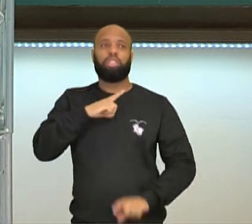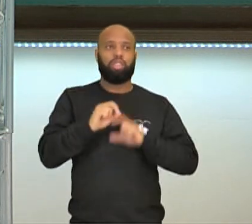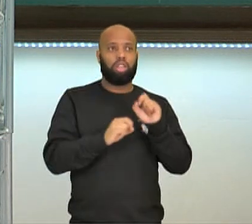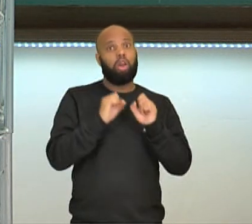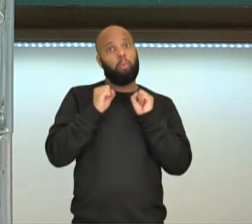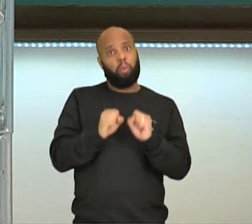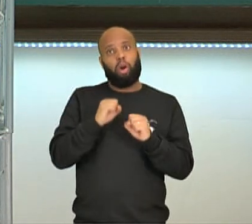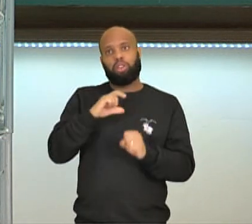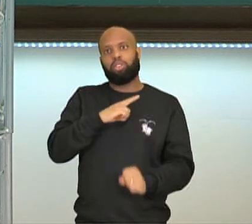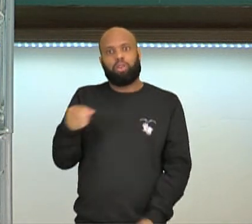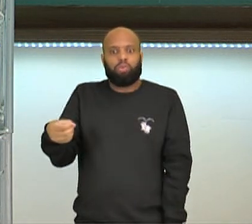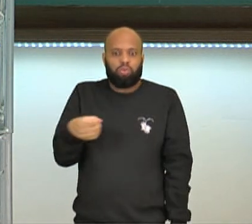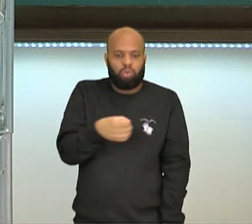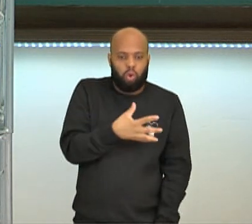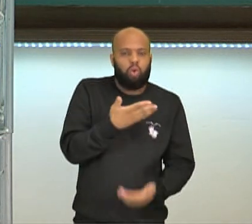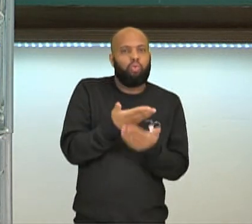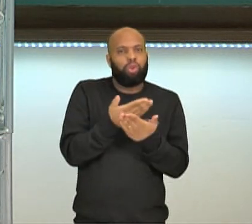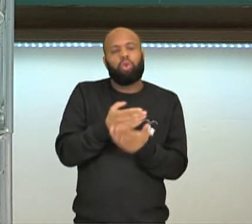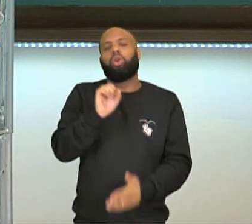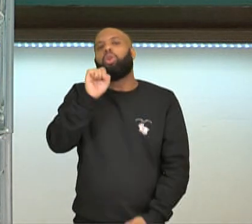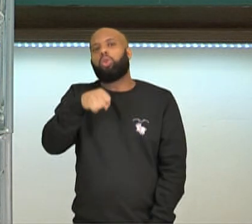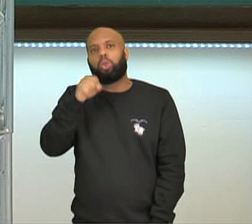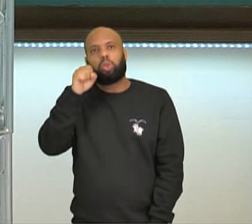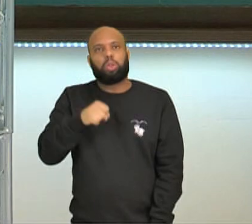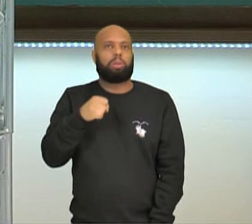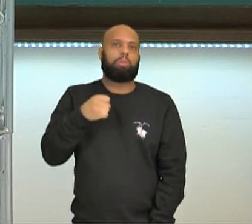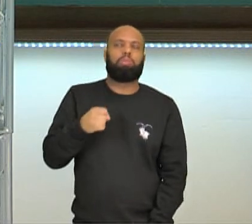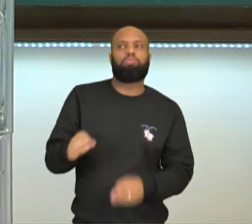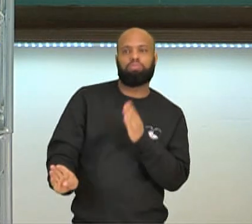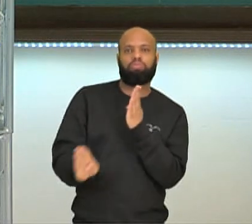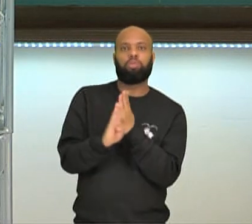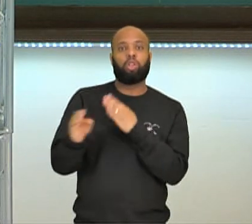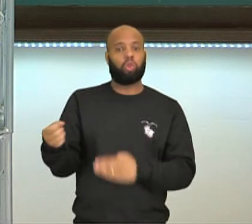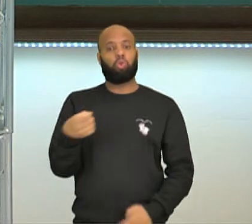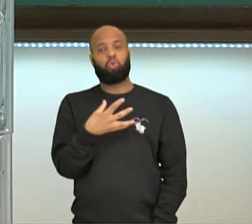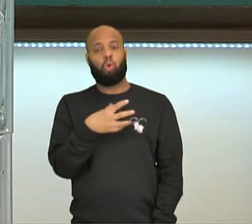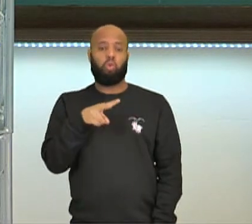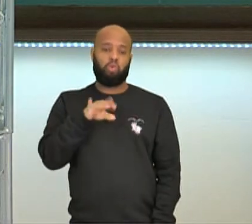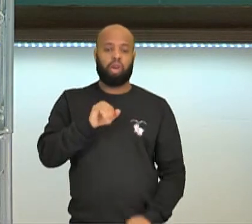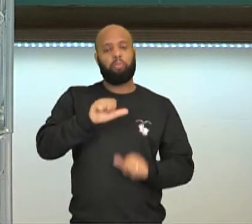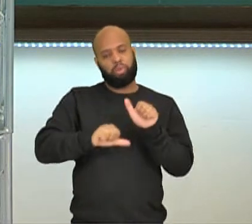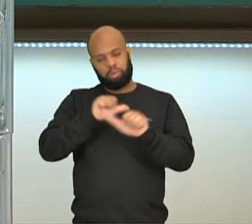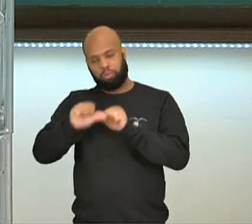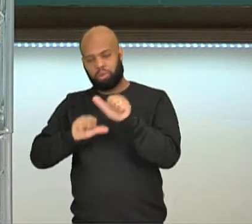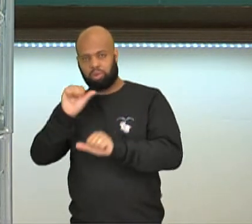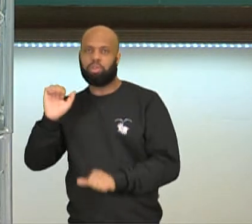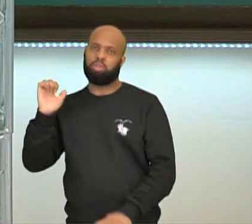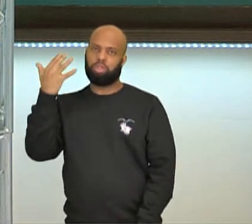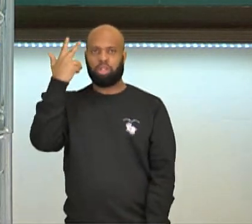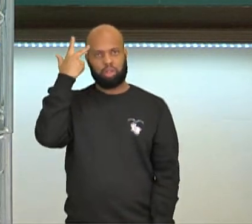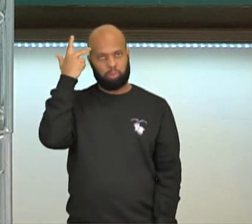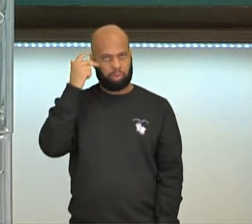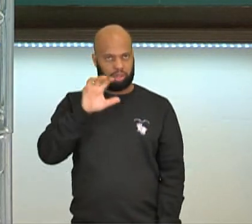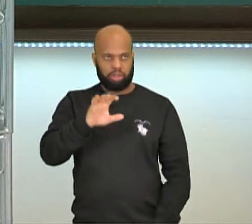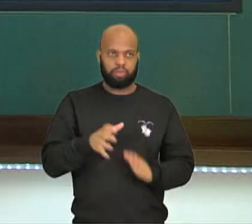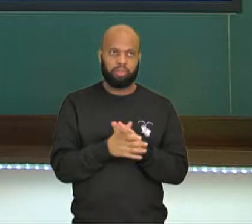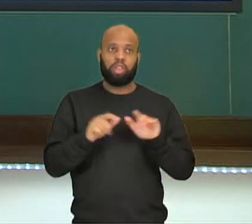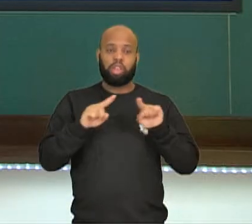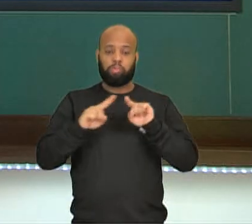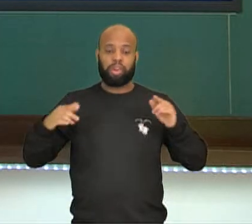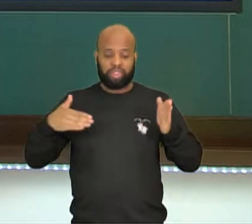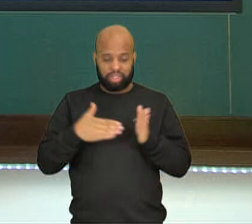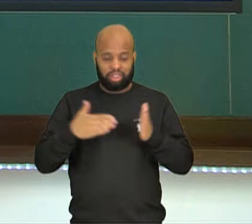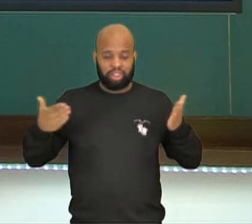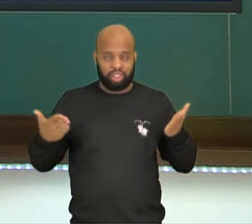novo estudo, né, outro dia pode acontecer uma nova descoberta e está modificando. Isso acontece, normal. Mas até